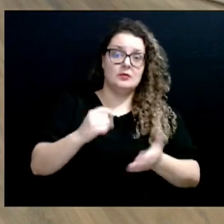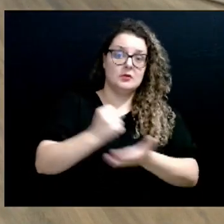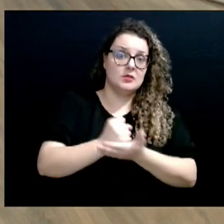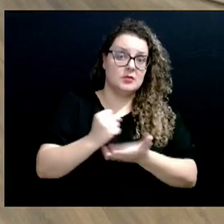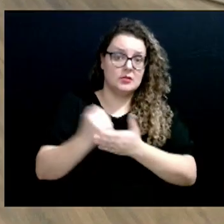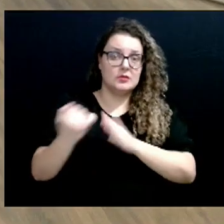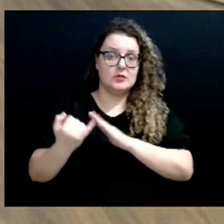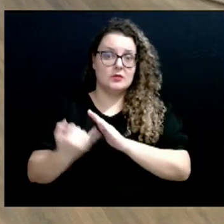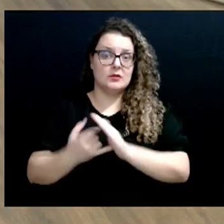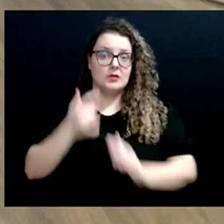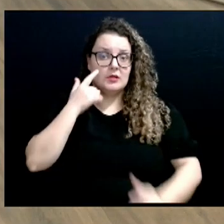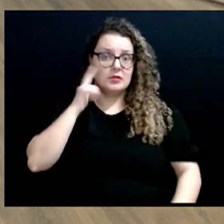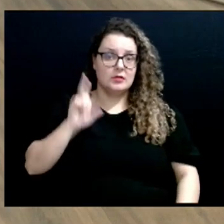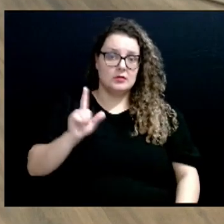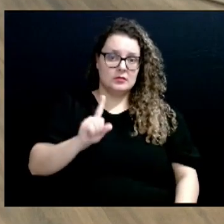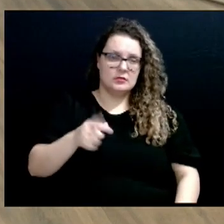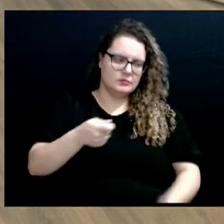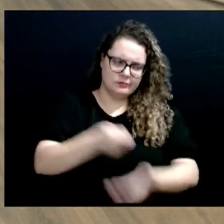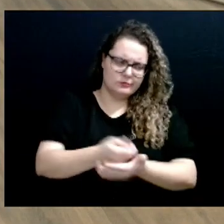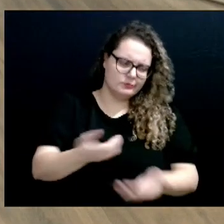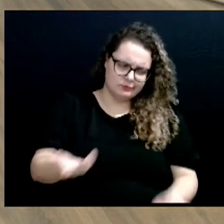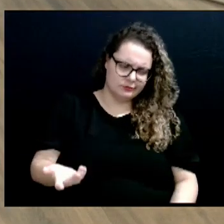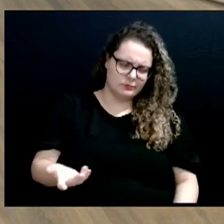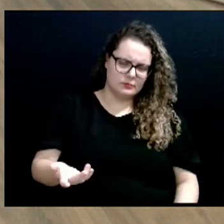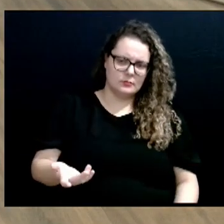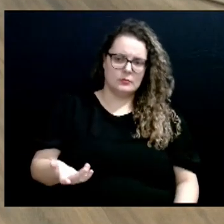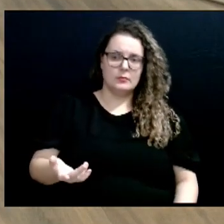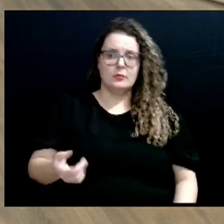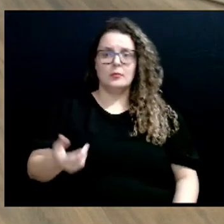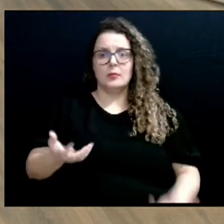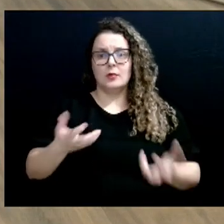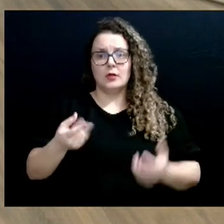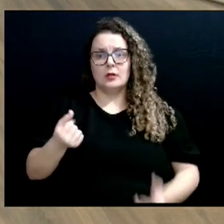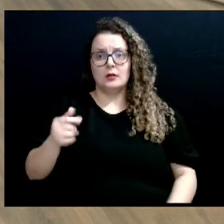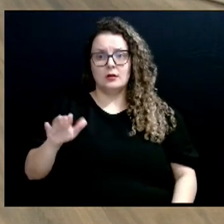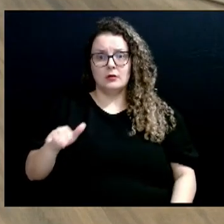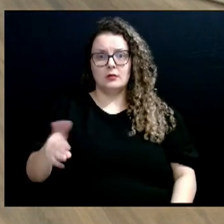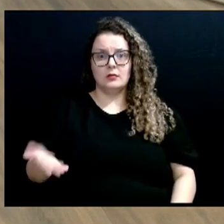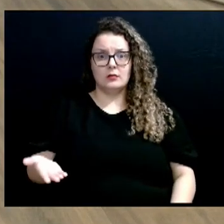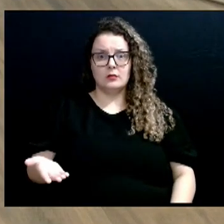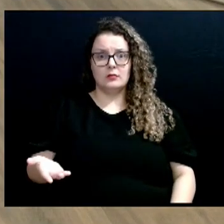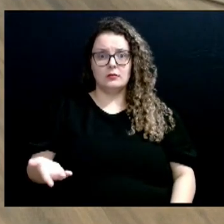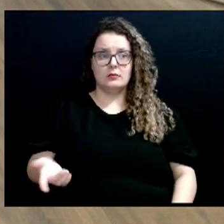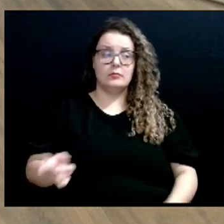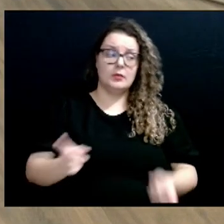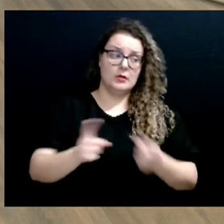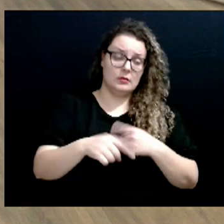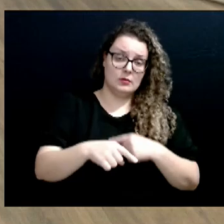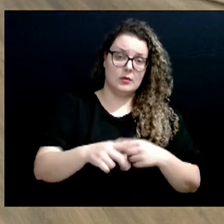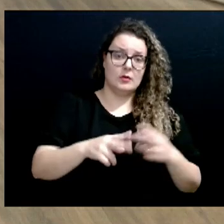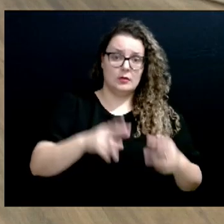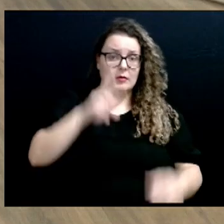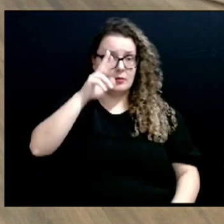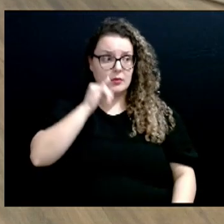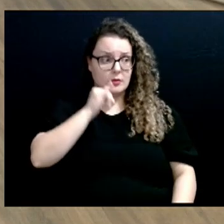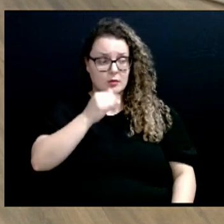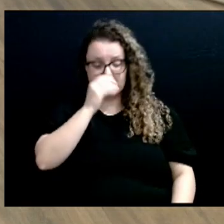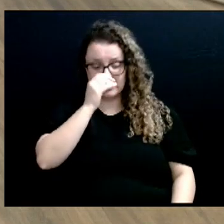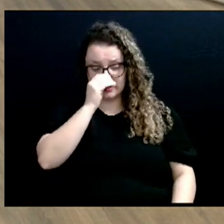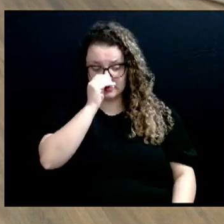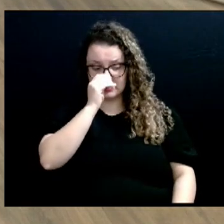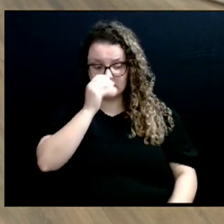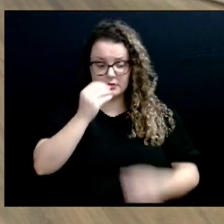que ela não vai contratar, porque ela vai querer que fique mais barato. Em contrapartida, como o senhor disse, como é que fica a situação